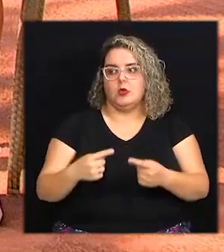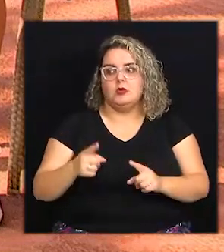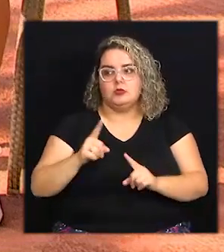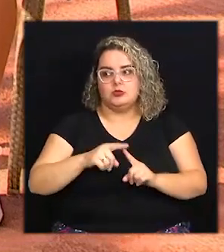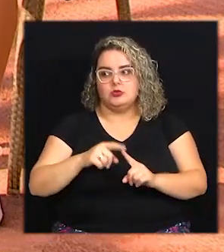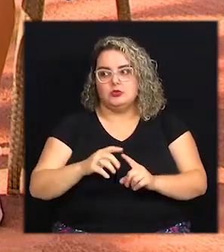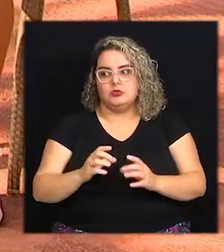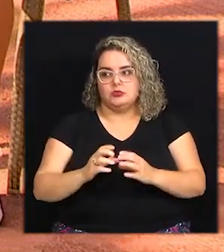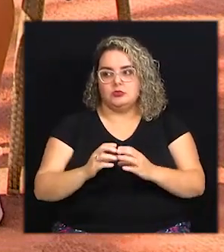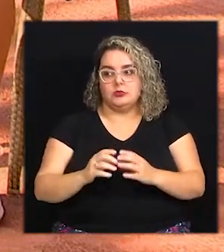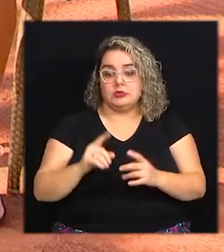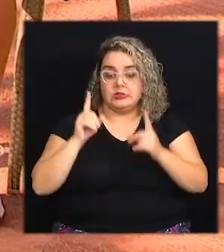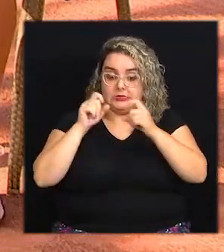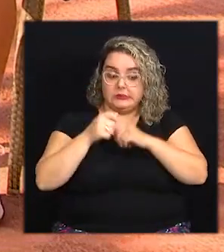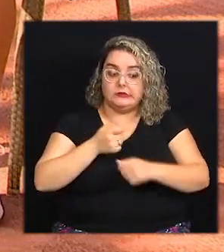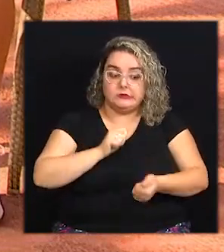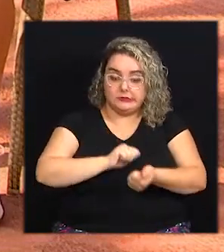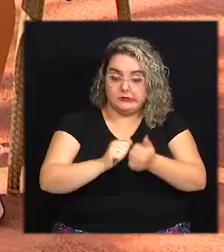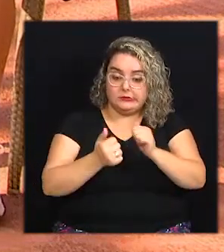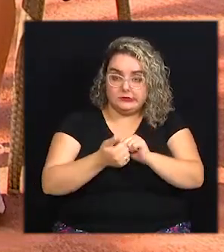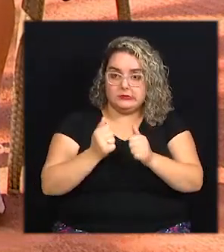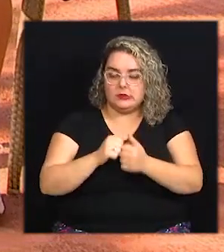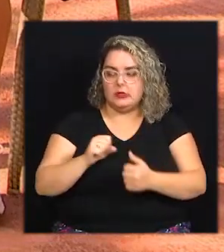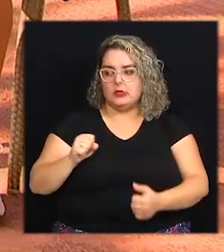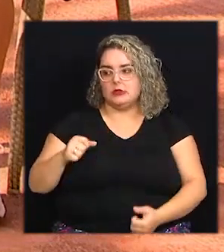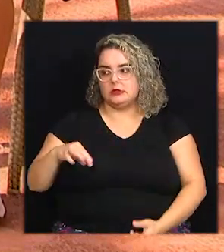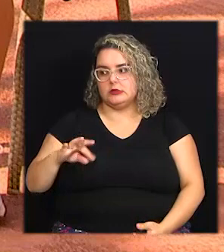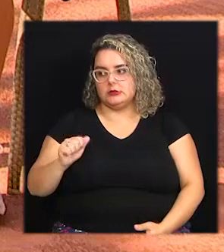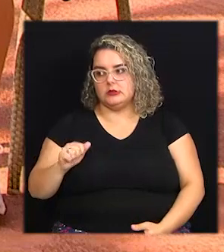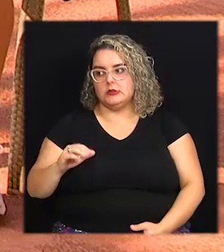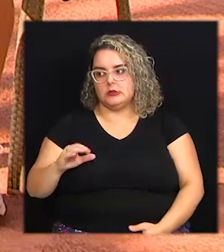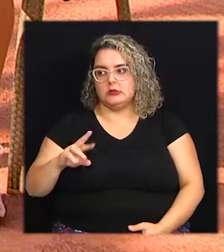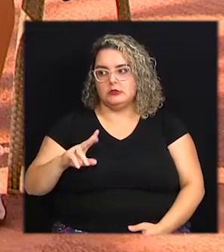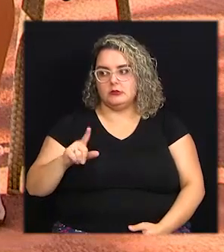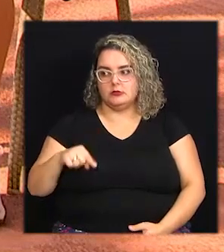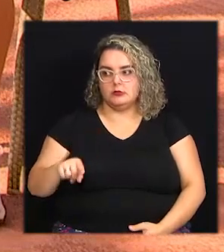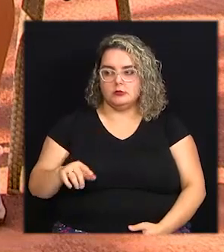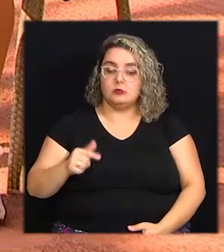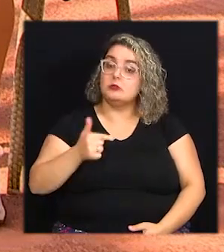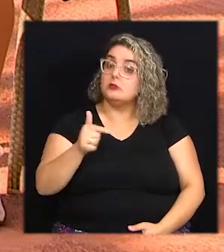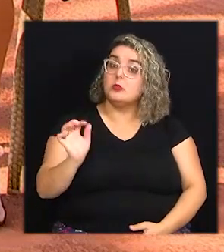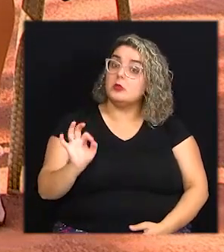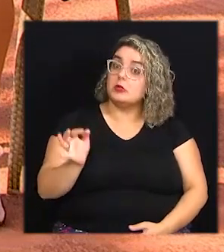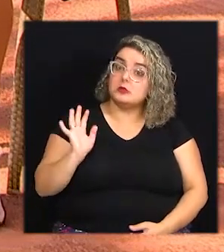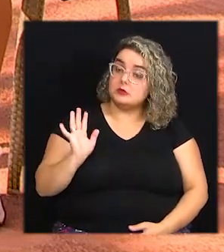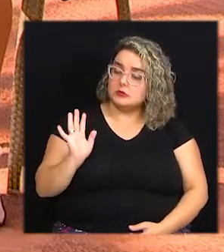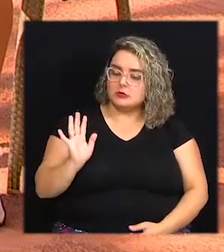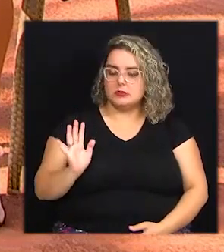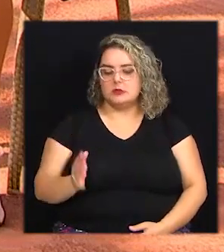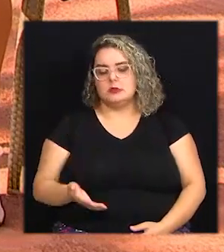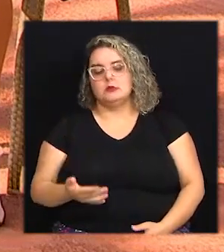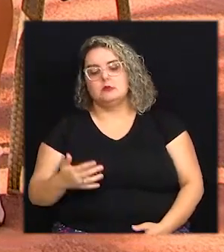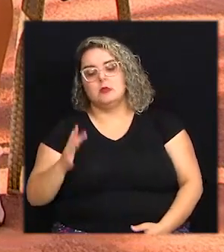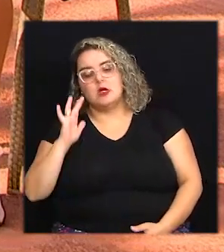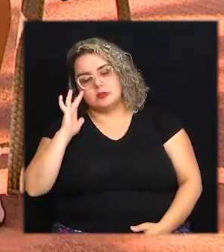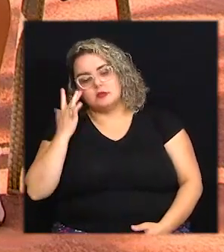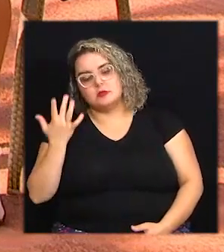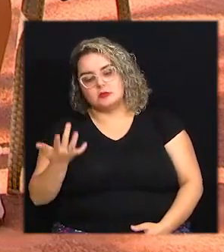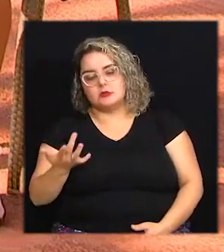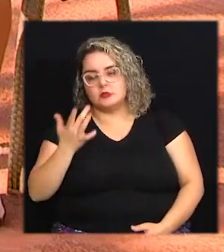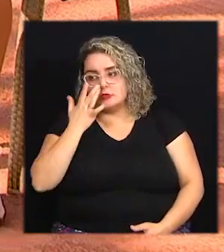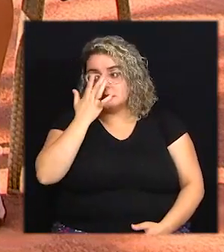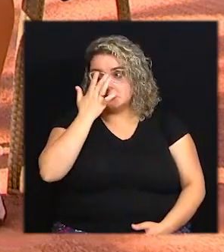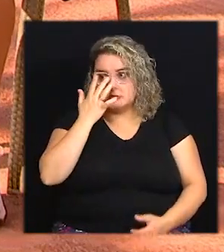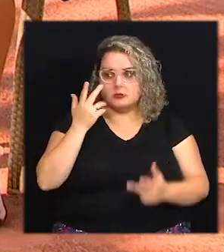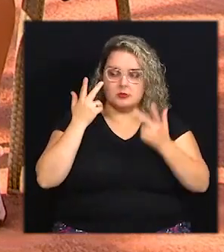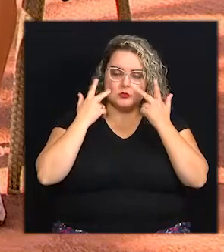outro tipo de bola, que é bem difícil de se adaptar. Mas em Santa Cruz eu acho que eu não tenho certeza ainda, mas eu acho